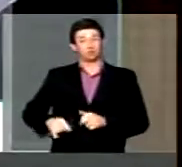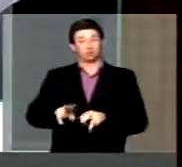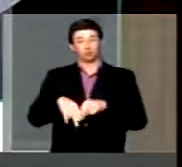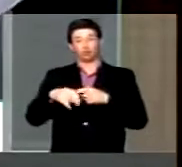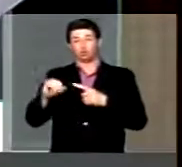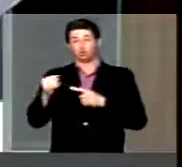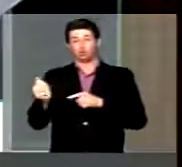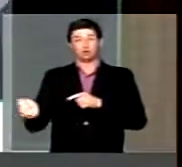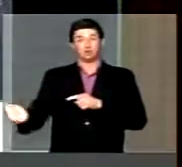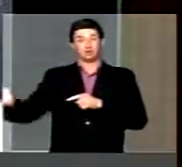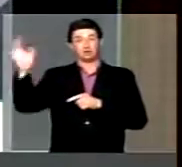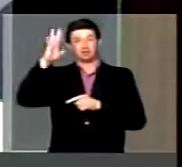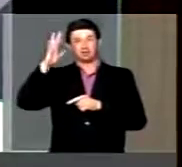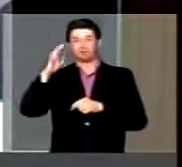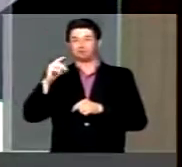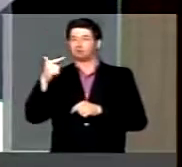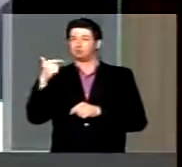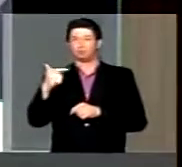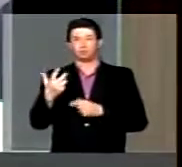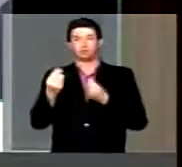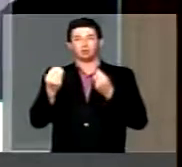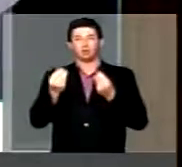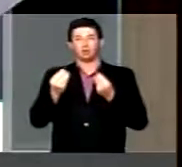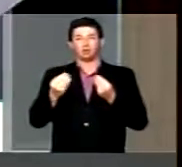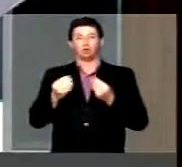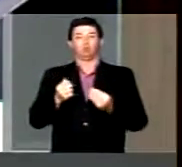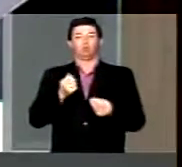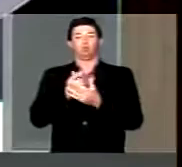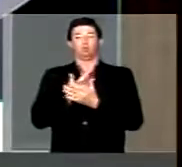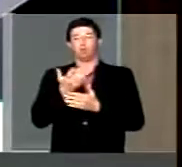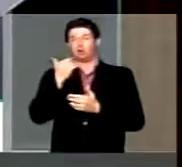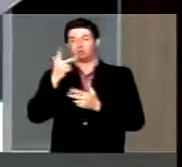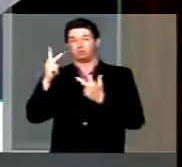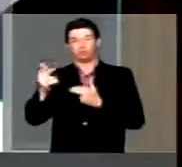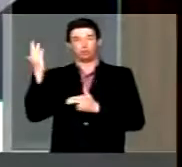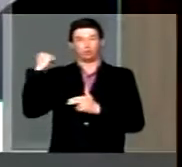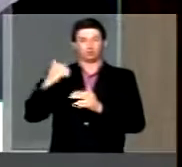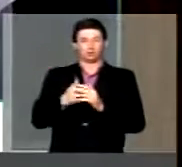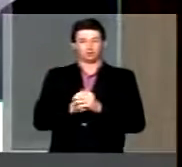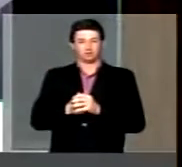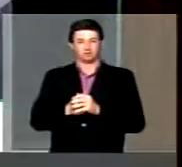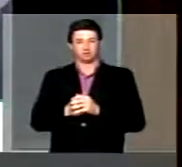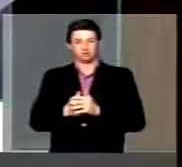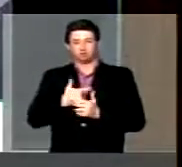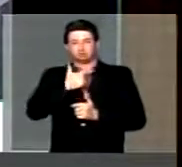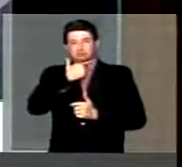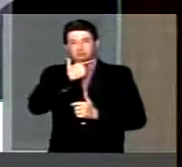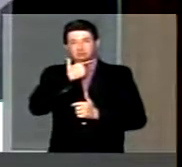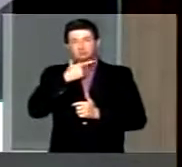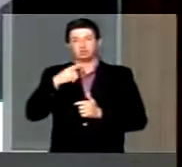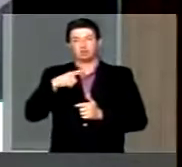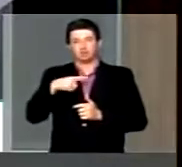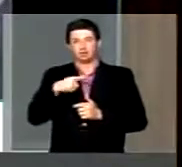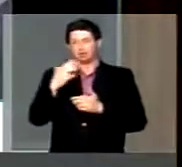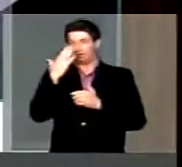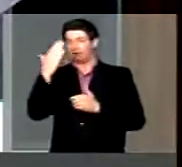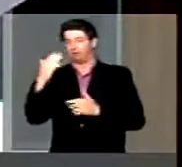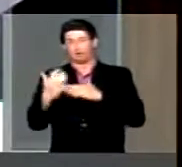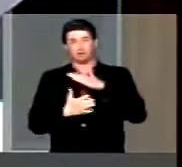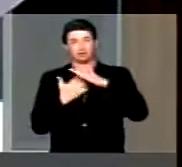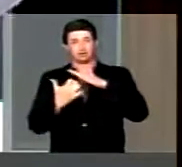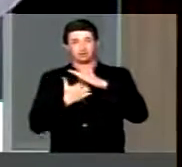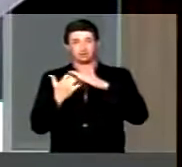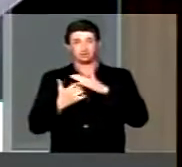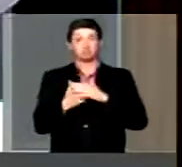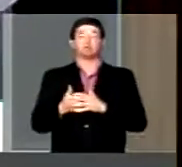muito altos ficaram impedidas de consumir como antes. A recessão bateu às portas das empresas,